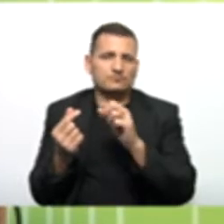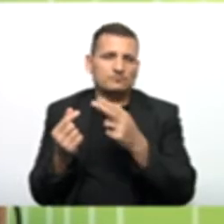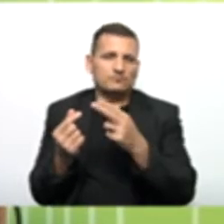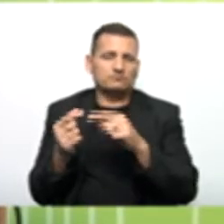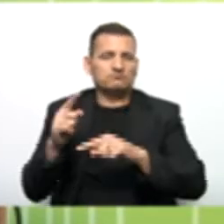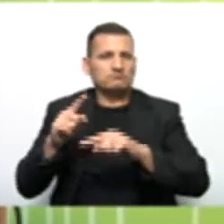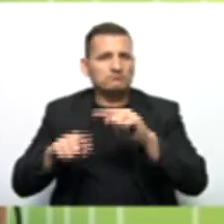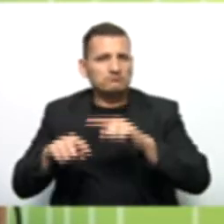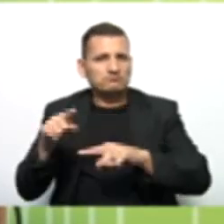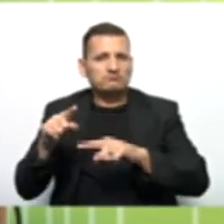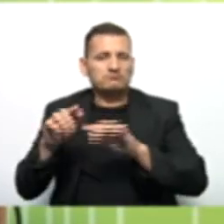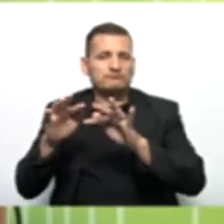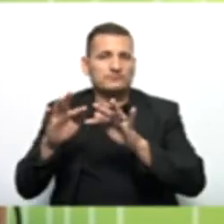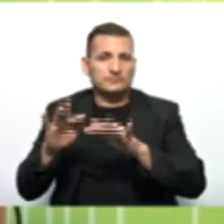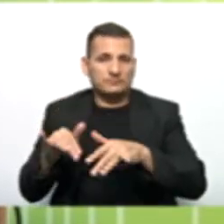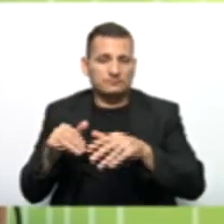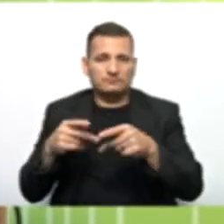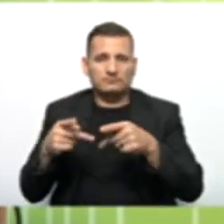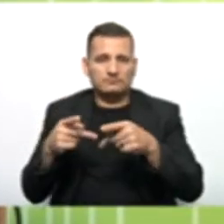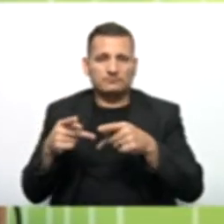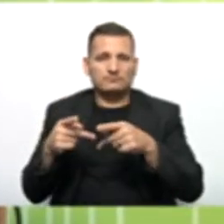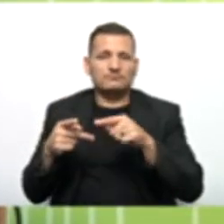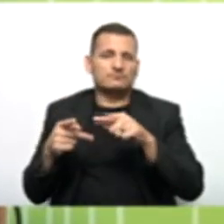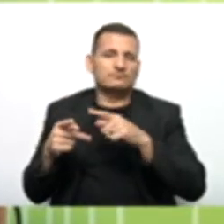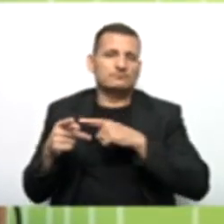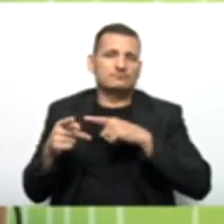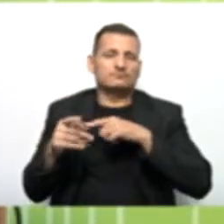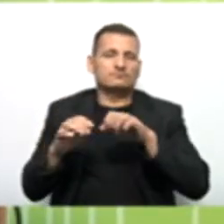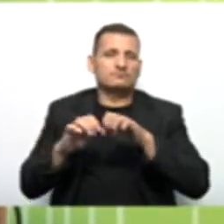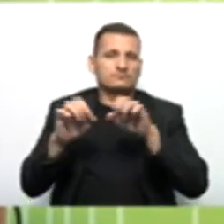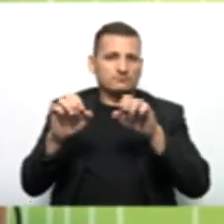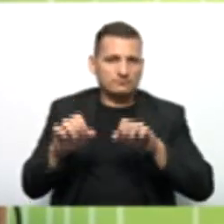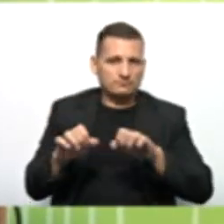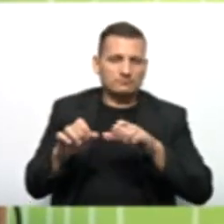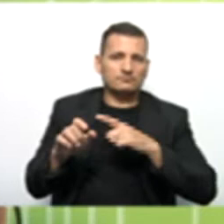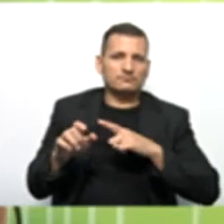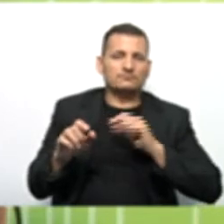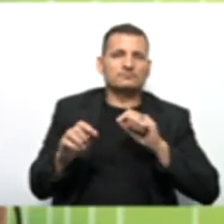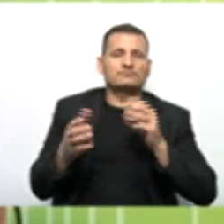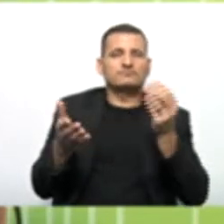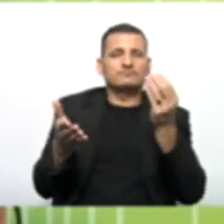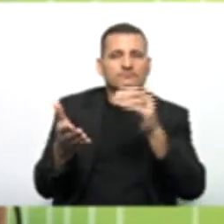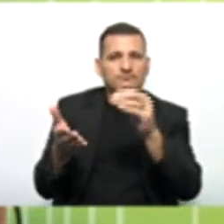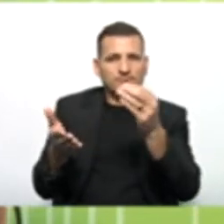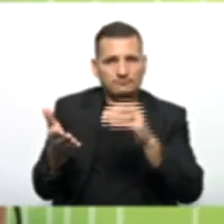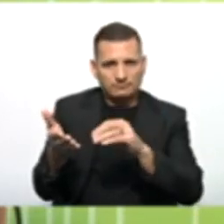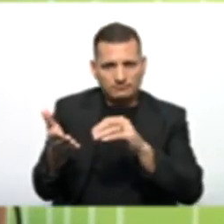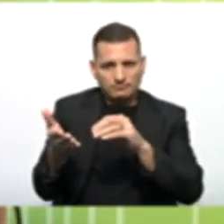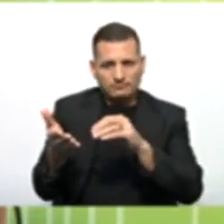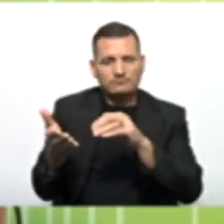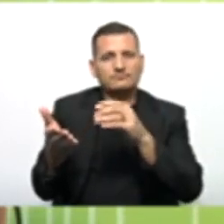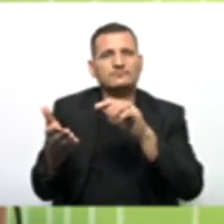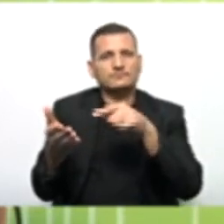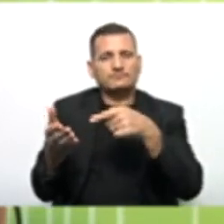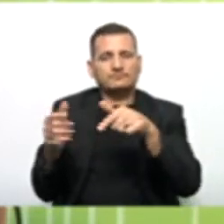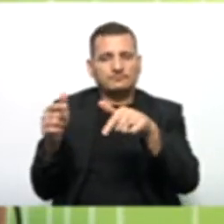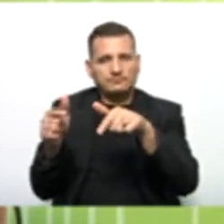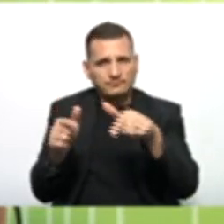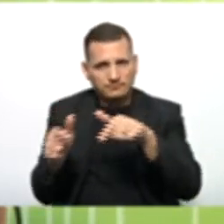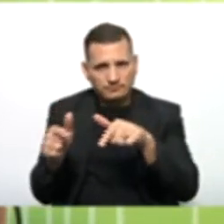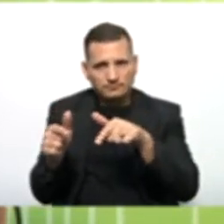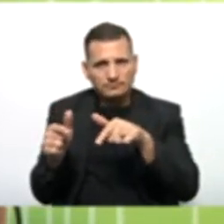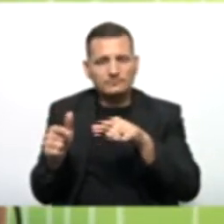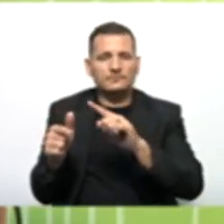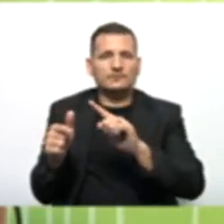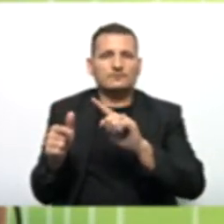né? Enfim, ele trabalha basicamente estruturado nisso. Eu vou ter entradas, um trabalho a ser executado e